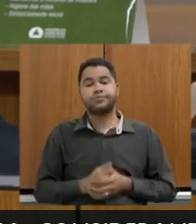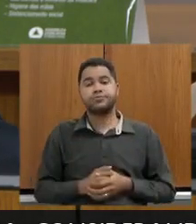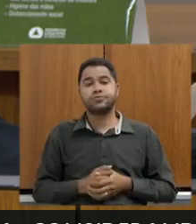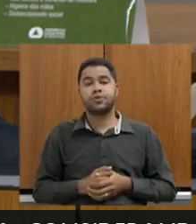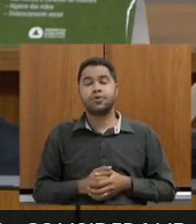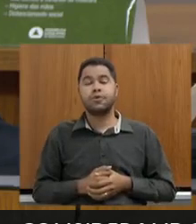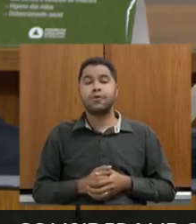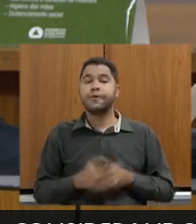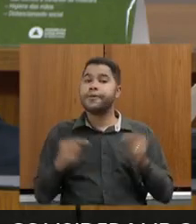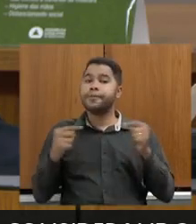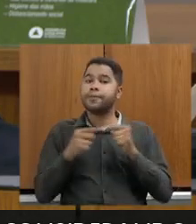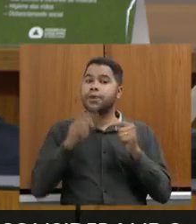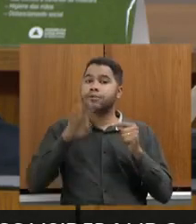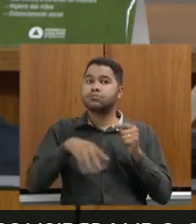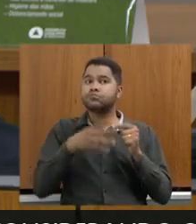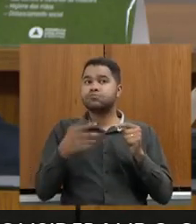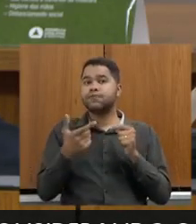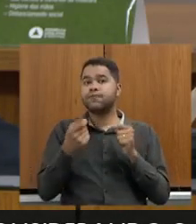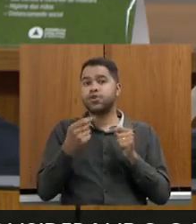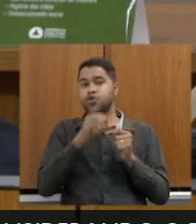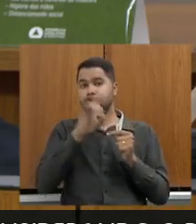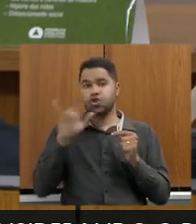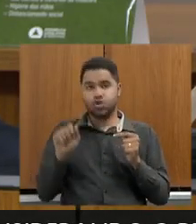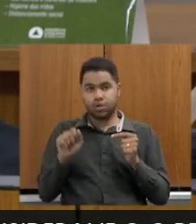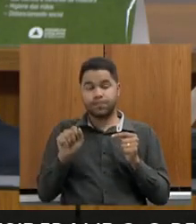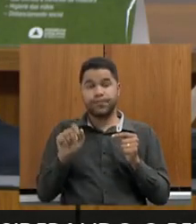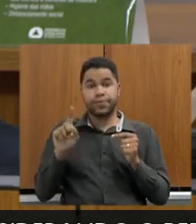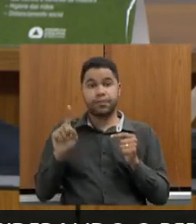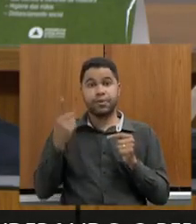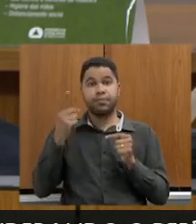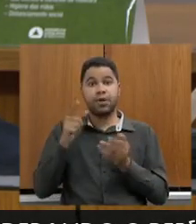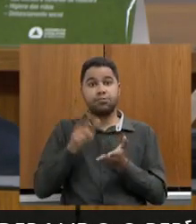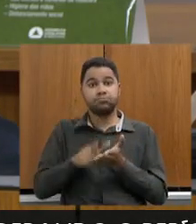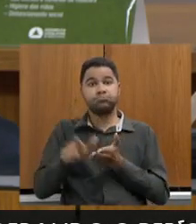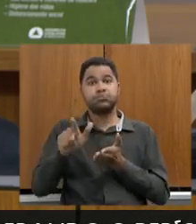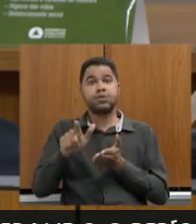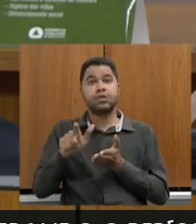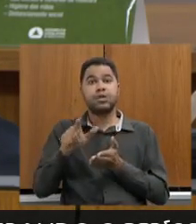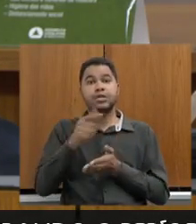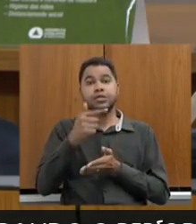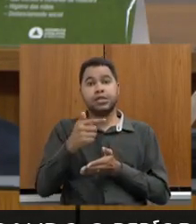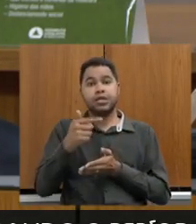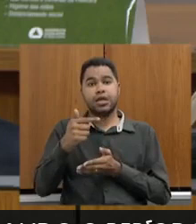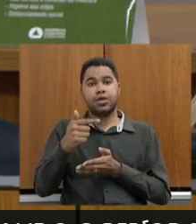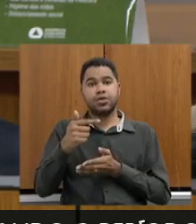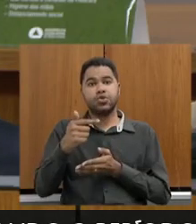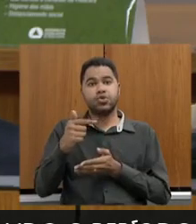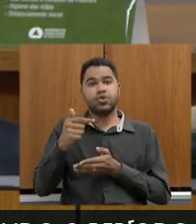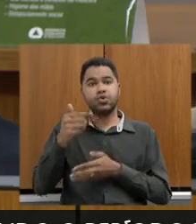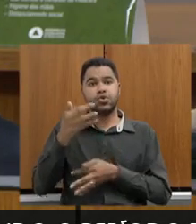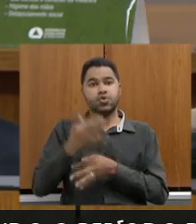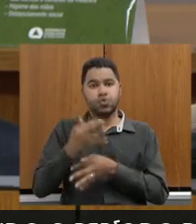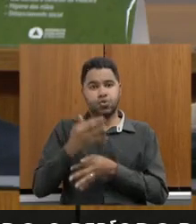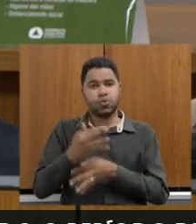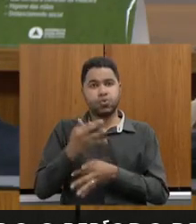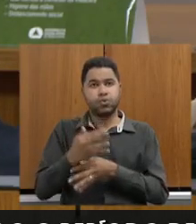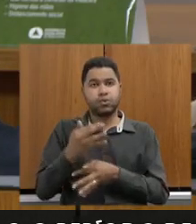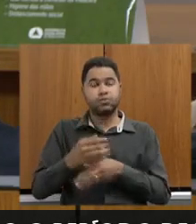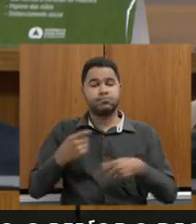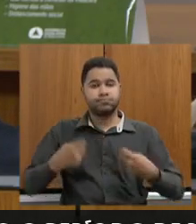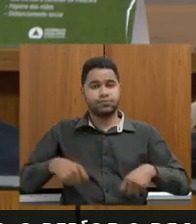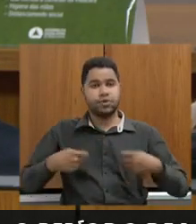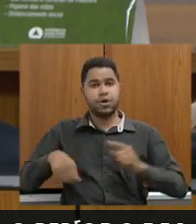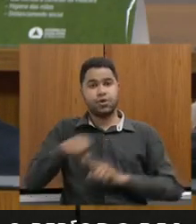E conforme o cronograma temos aí 20 dias para eles Então a primeira versão será enviada em sete de julho Então essa essa essa